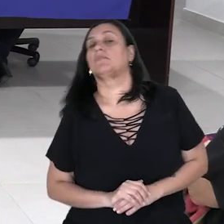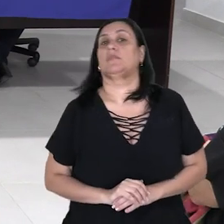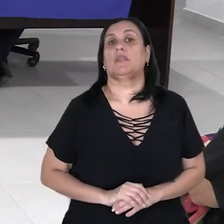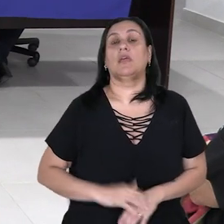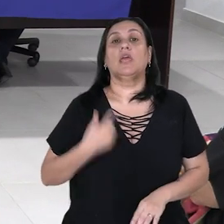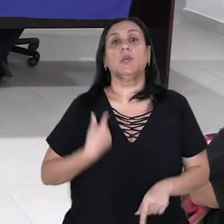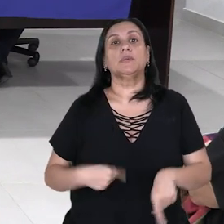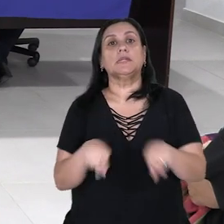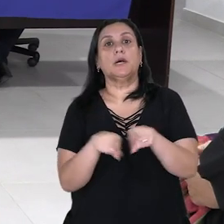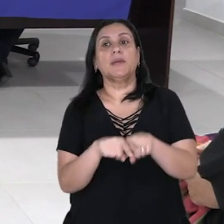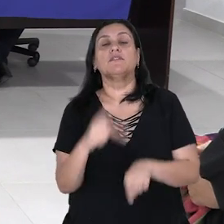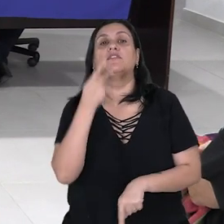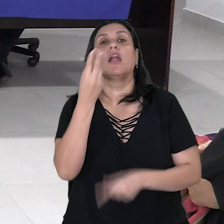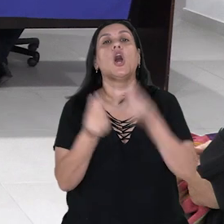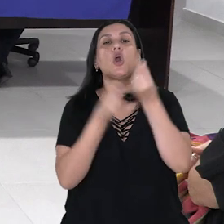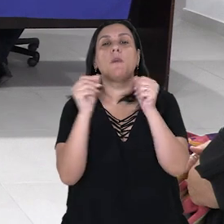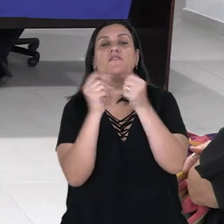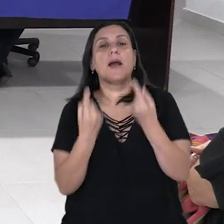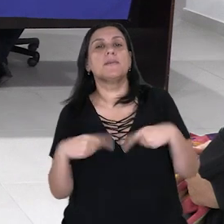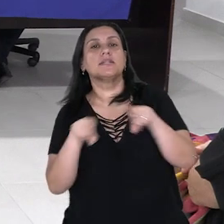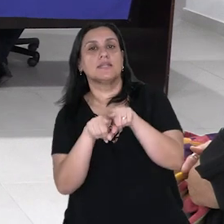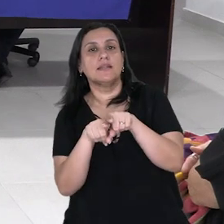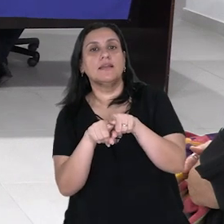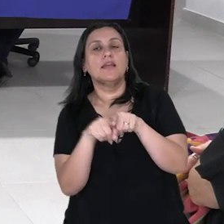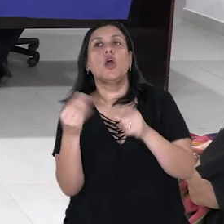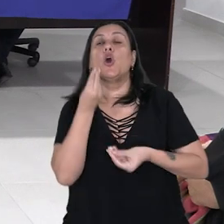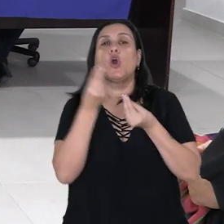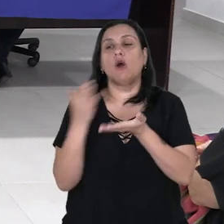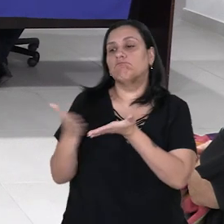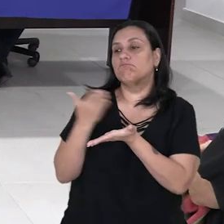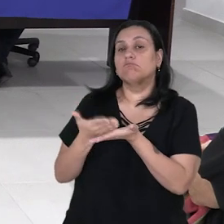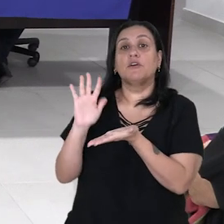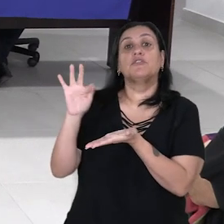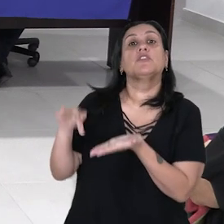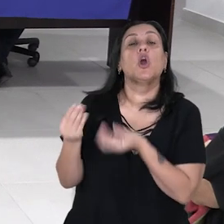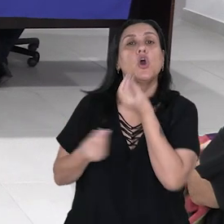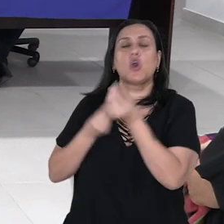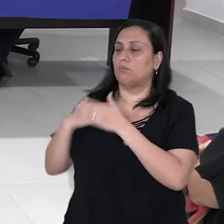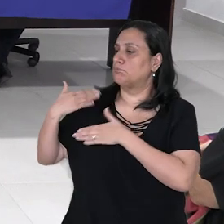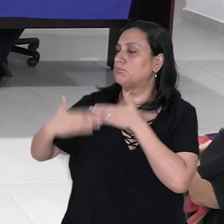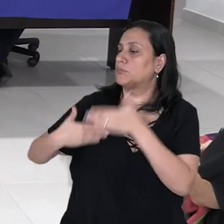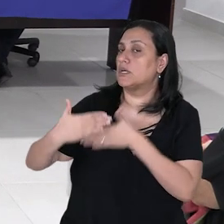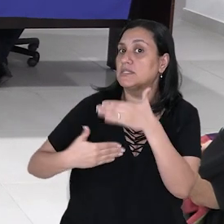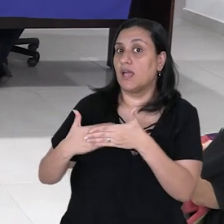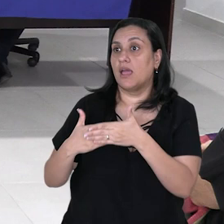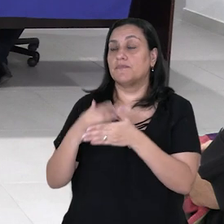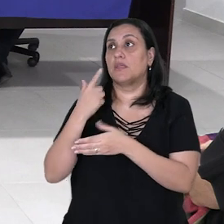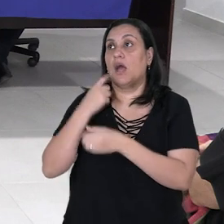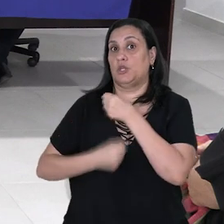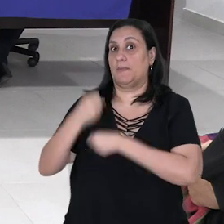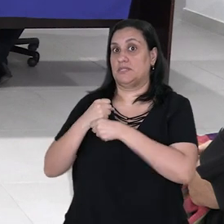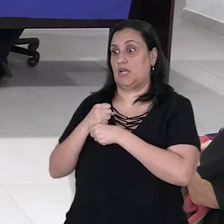sobre como é que foi feita essa parceria, como é que a gente começou e terminou o livro, né? Foi um processo que se iniciou no final do ano